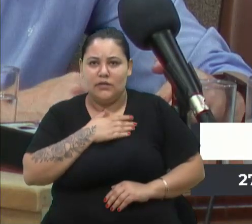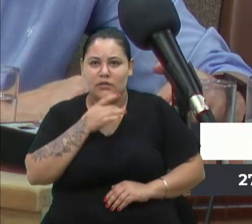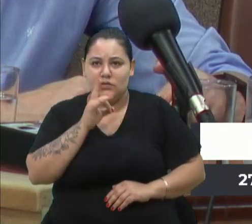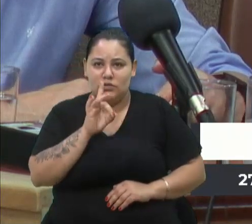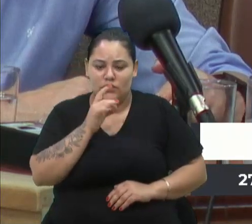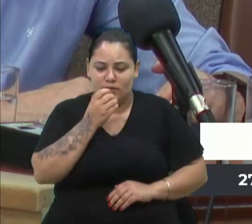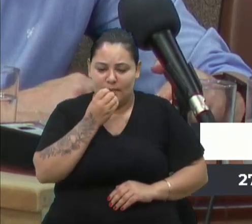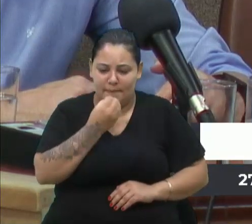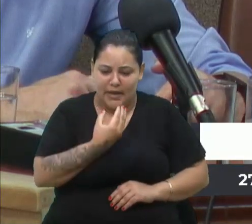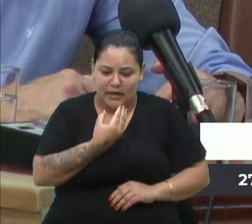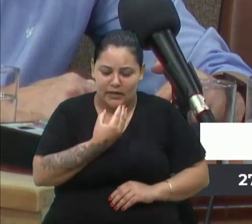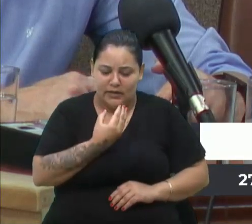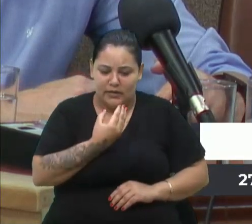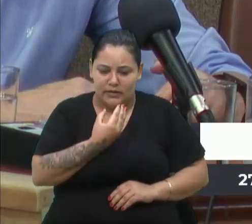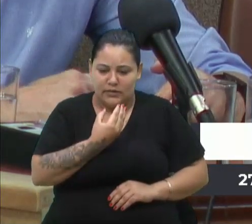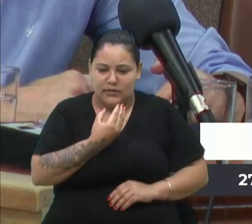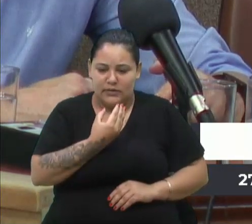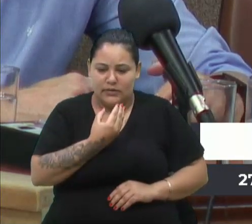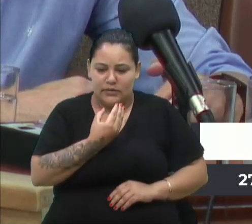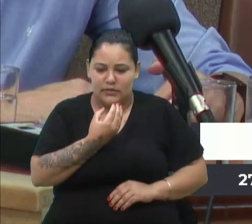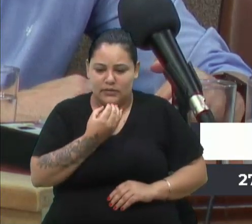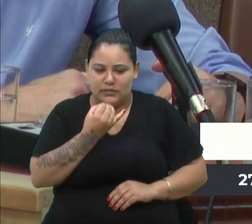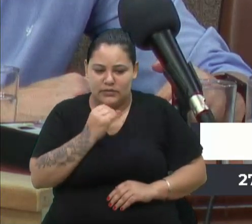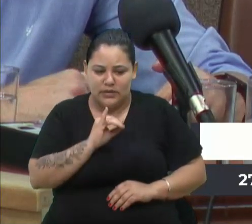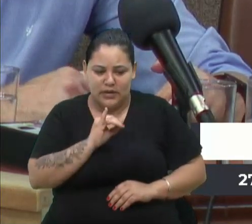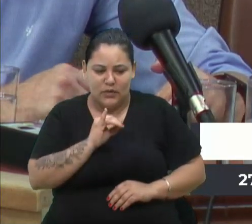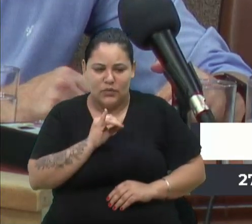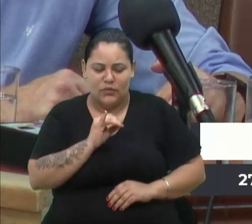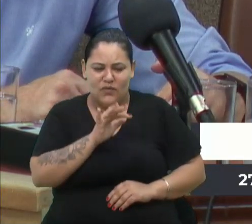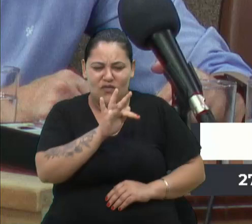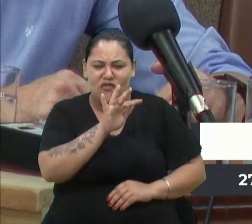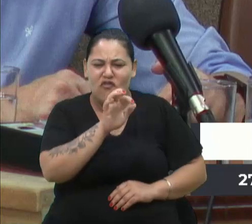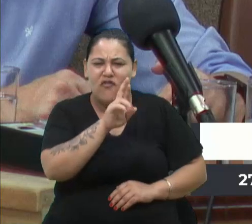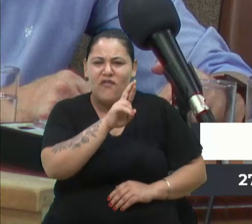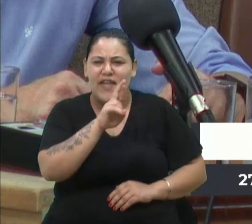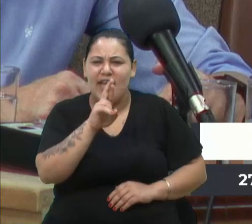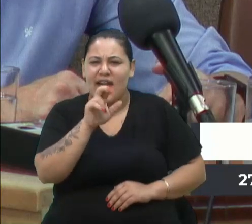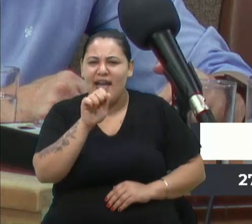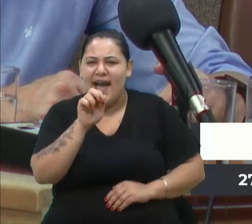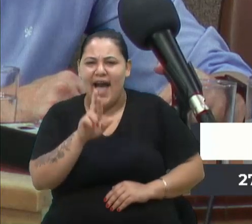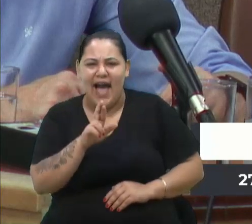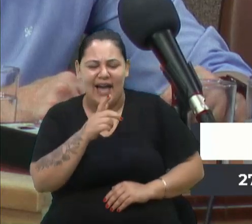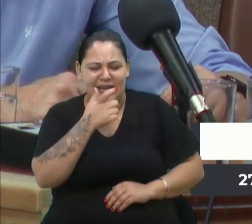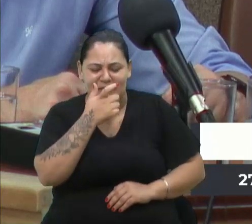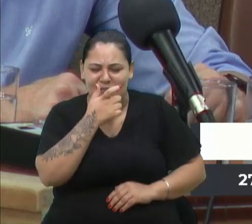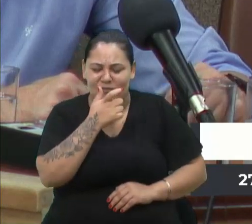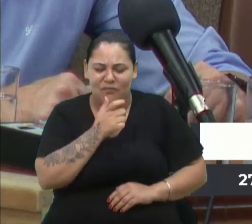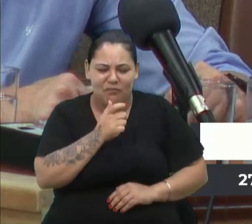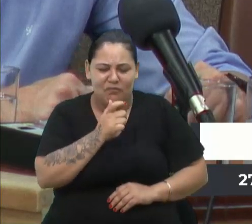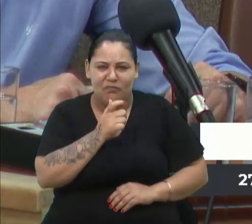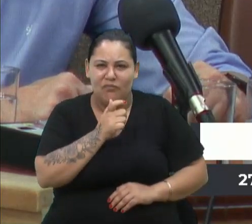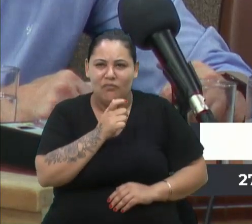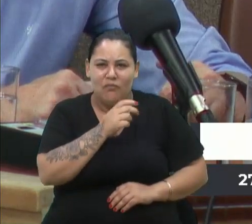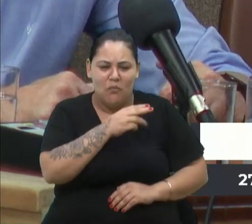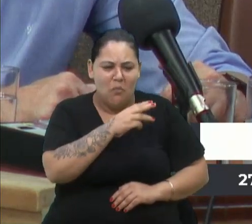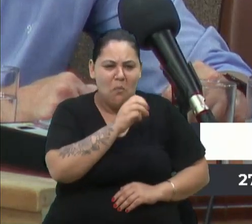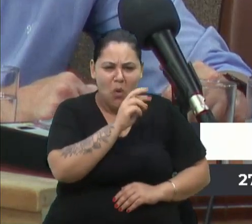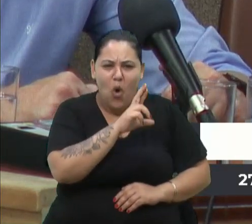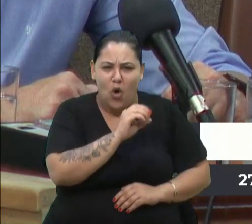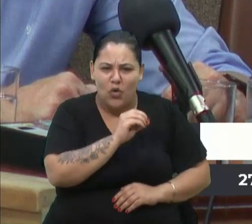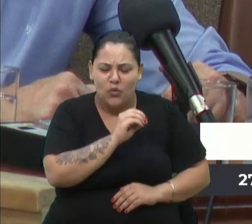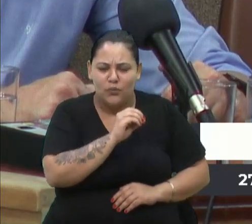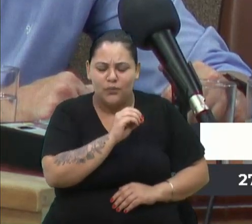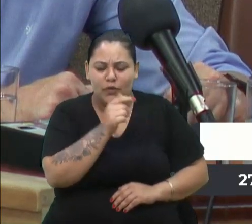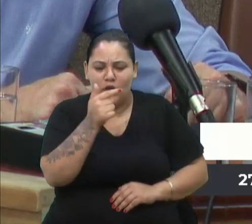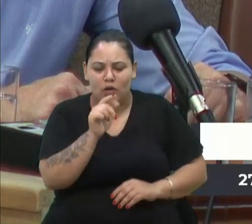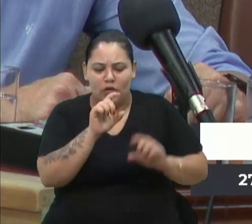eu ferrar, para não usar a palavra que ele usou, esse Moro. Outra frase nessa mesma entrevista,